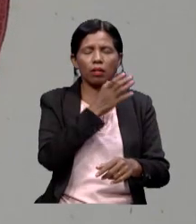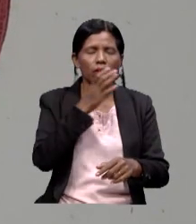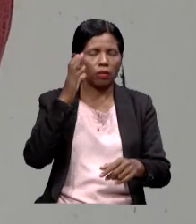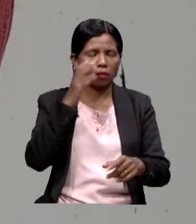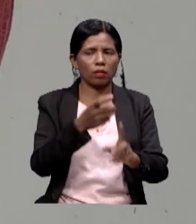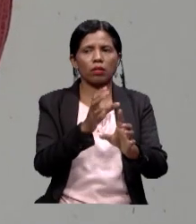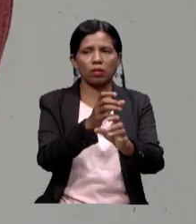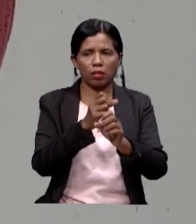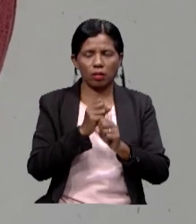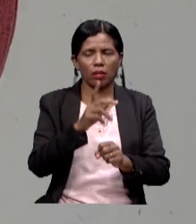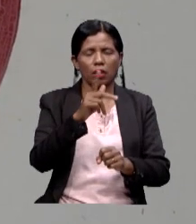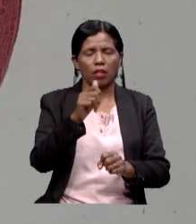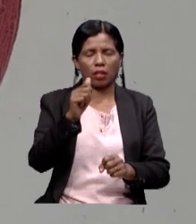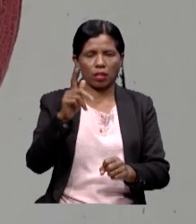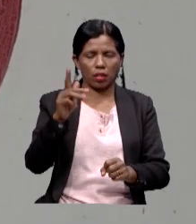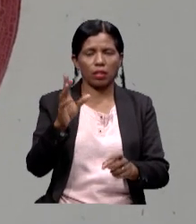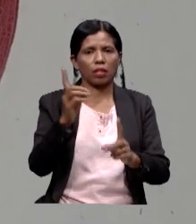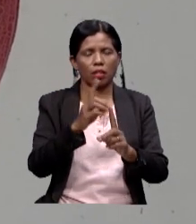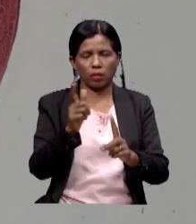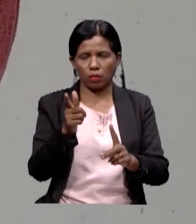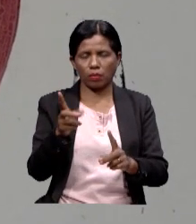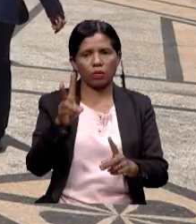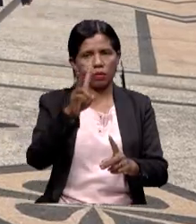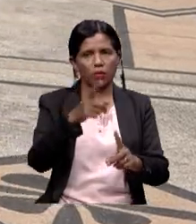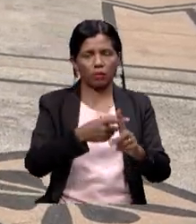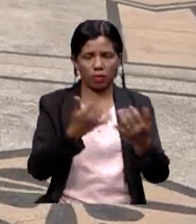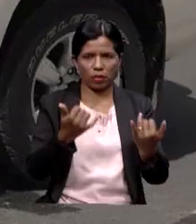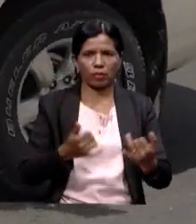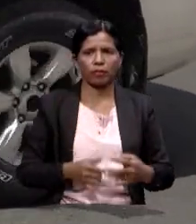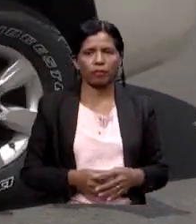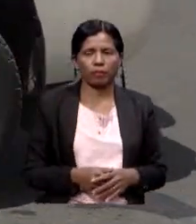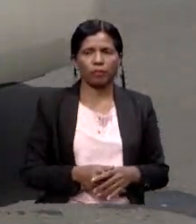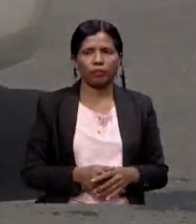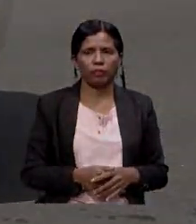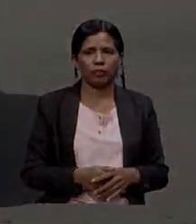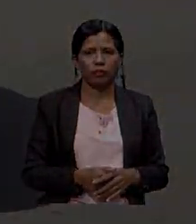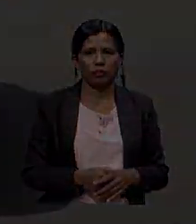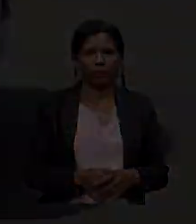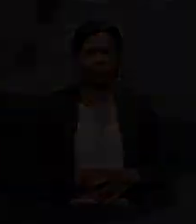presta declaração e acá, e relorão rua nulura sin rua fulanem. Ilara Guzmão, David Gonçalves, GMN.